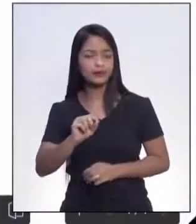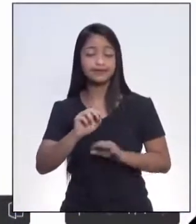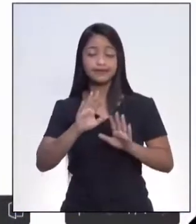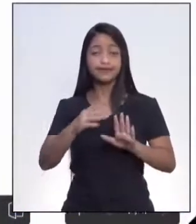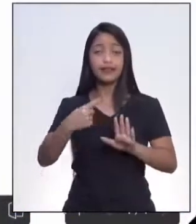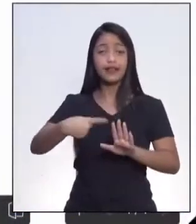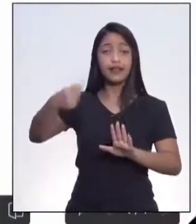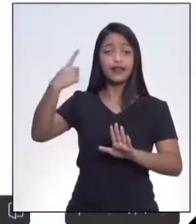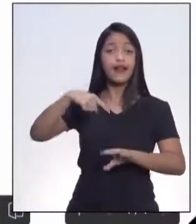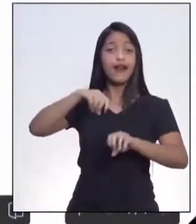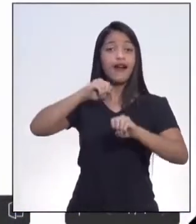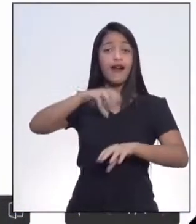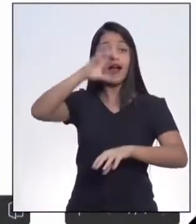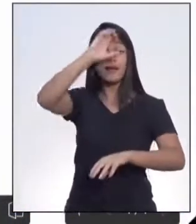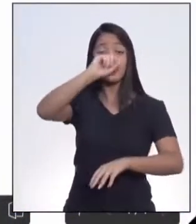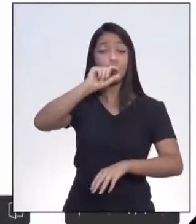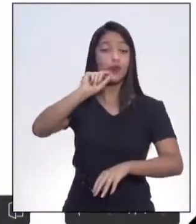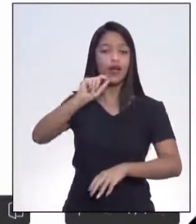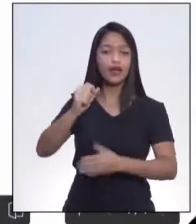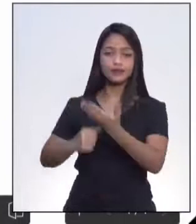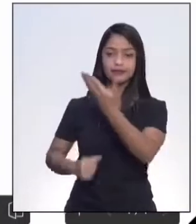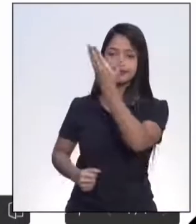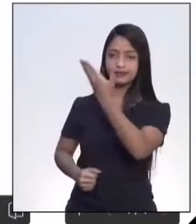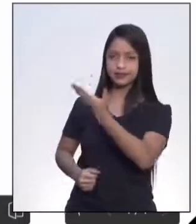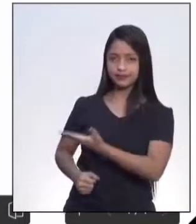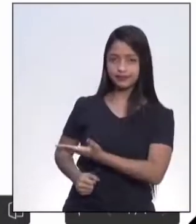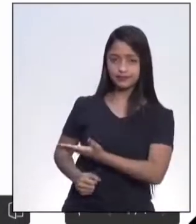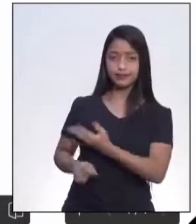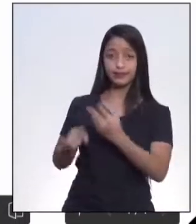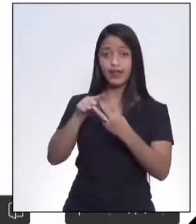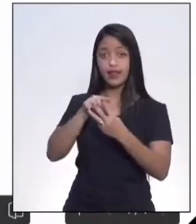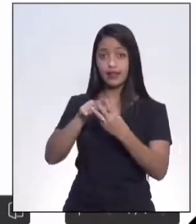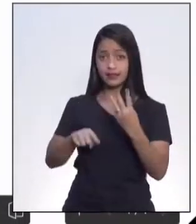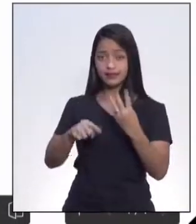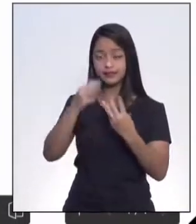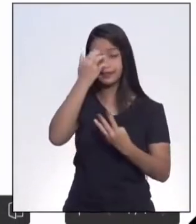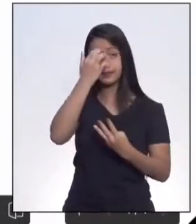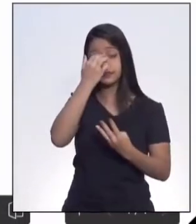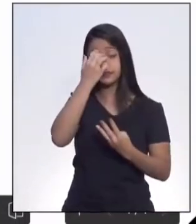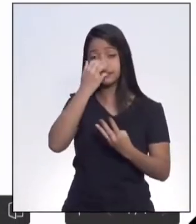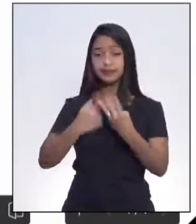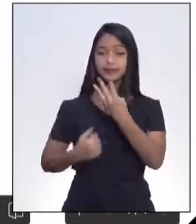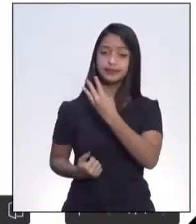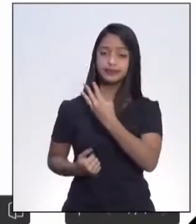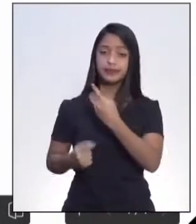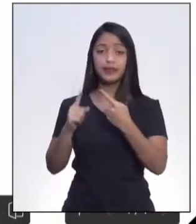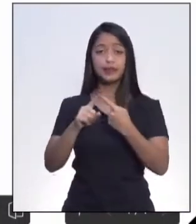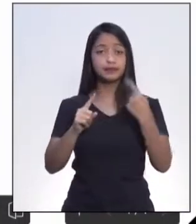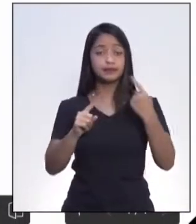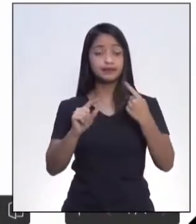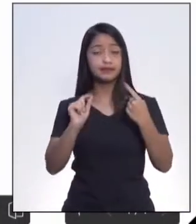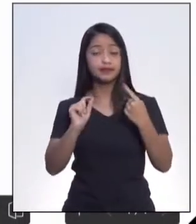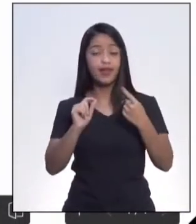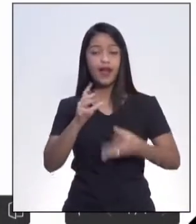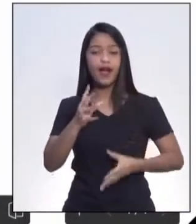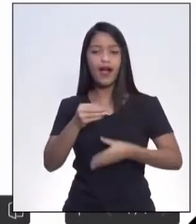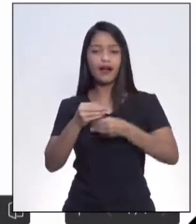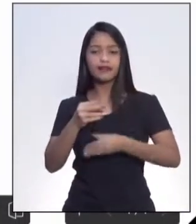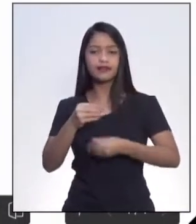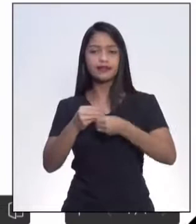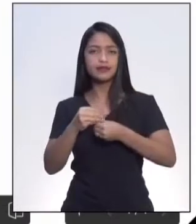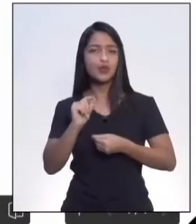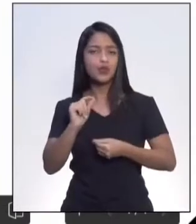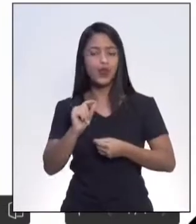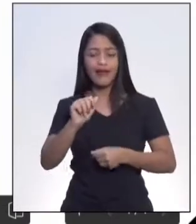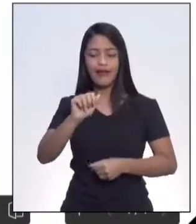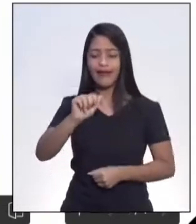aula passada? O and, o after that e o then. Addition, né, que é adição. O and, ele vem para somar duas ideias.